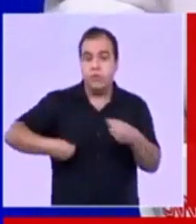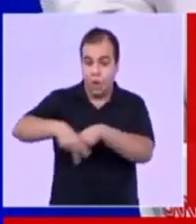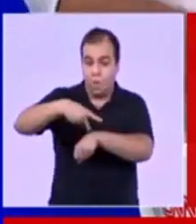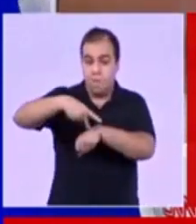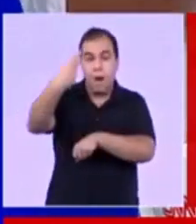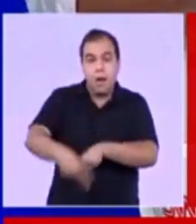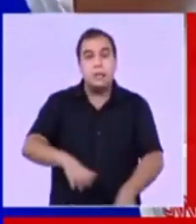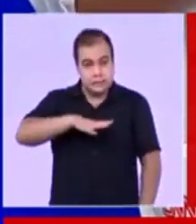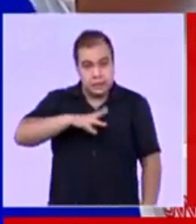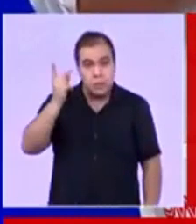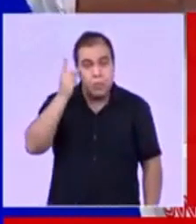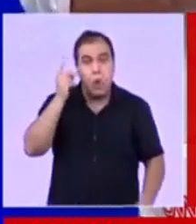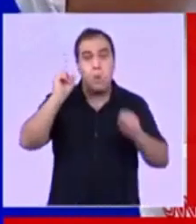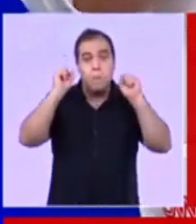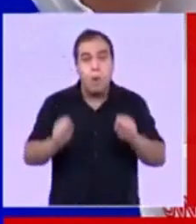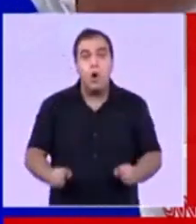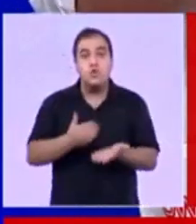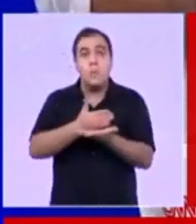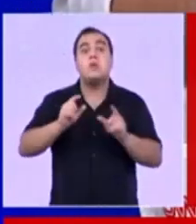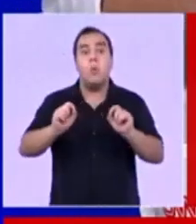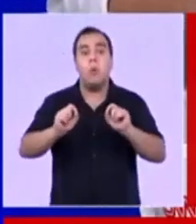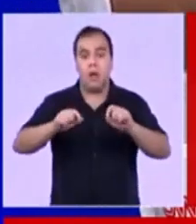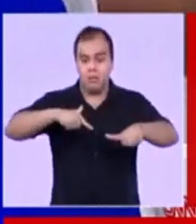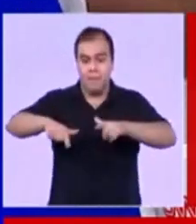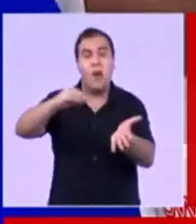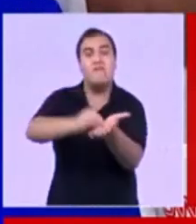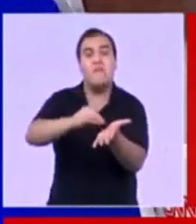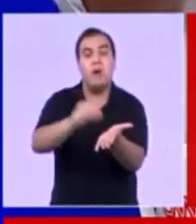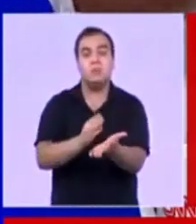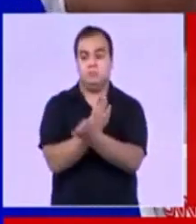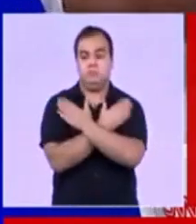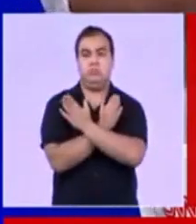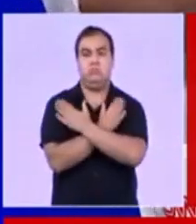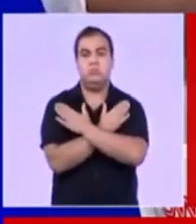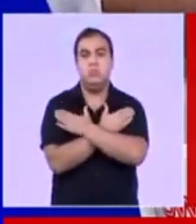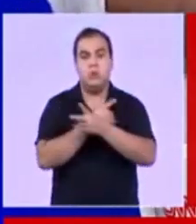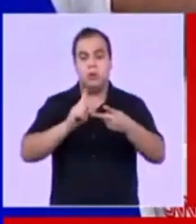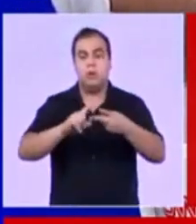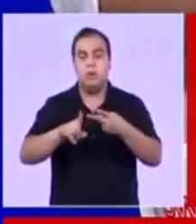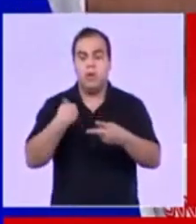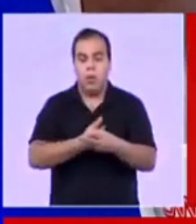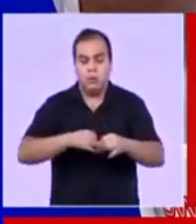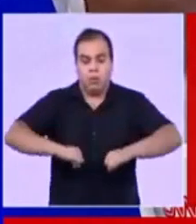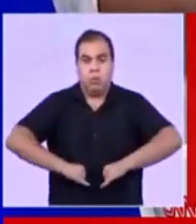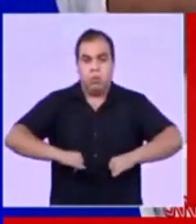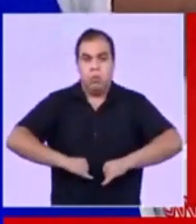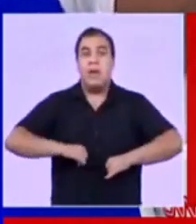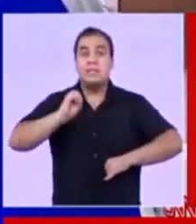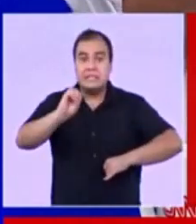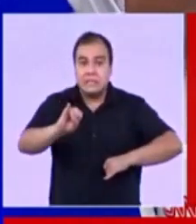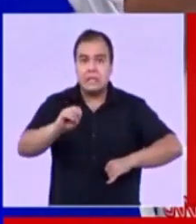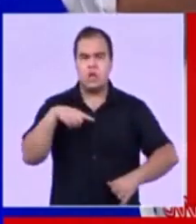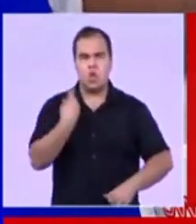no país pode ser o início de uma epidemia de desemprego de uma epidemia de miséria na nossa cidade se